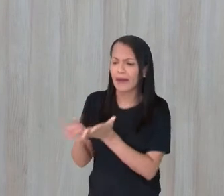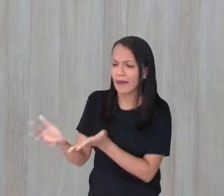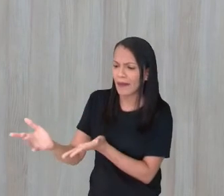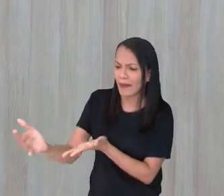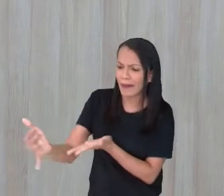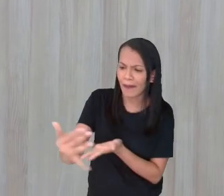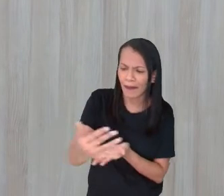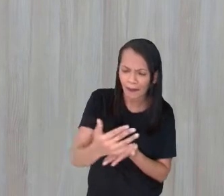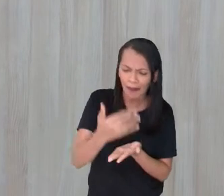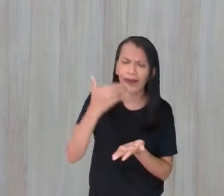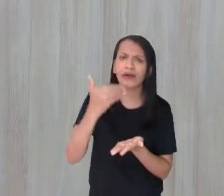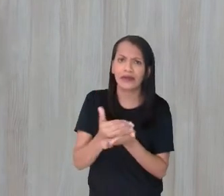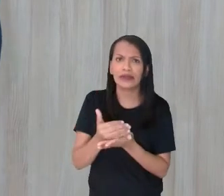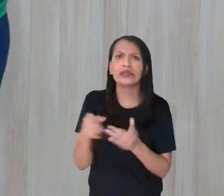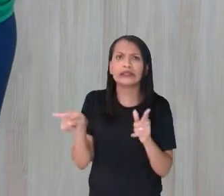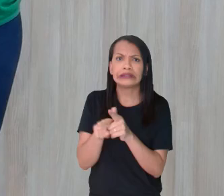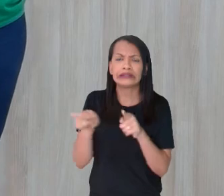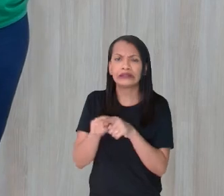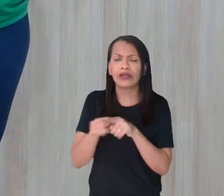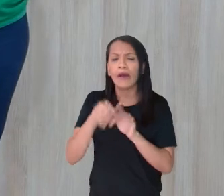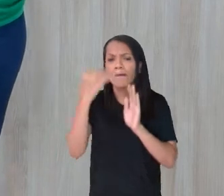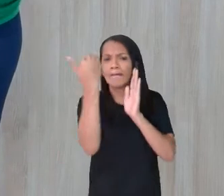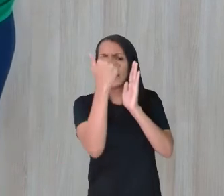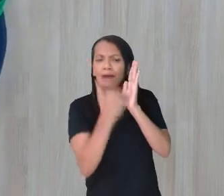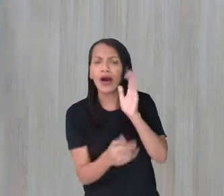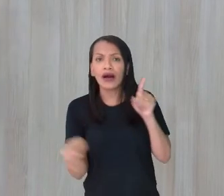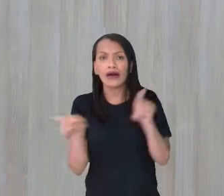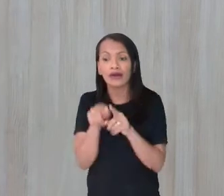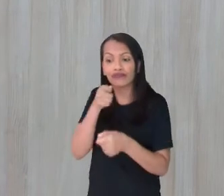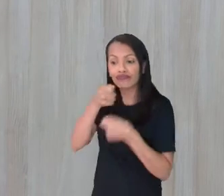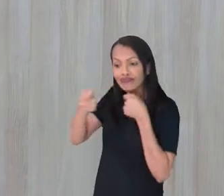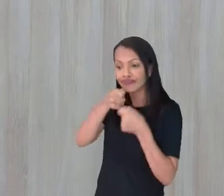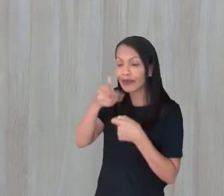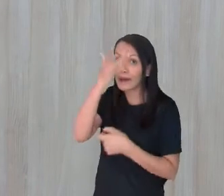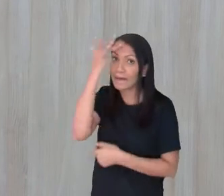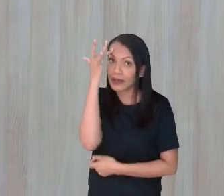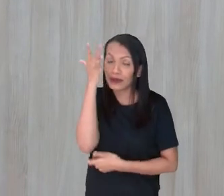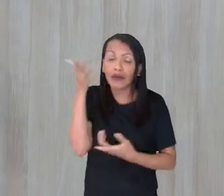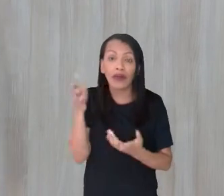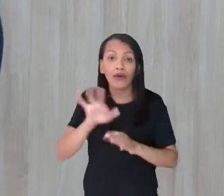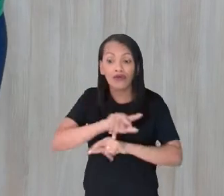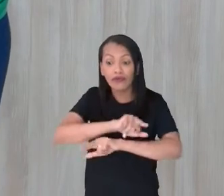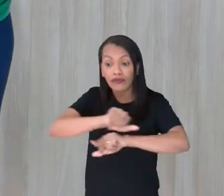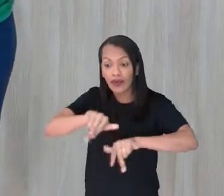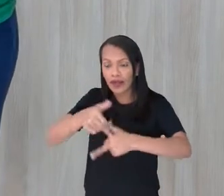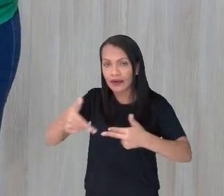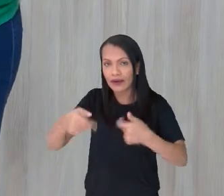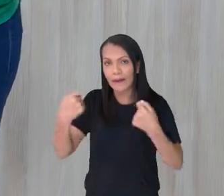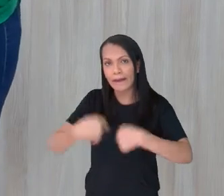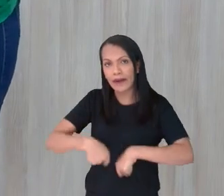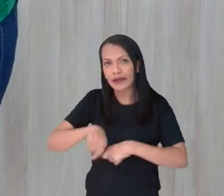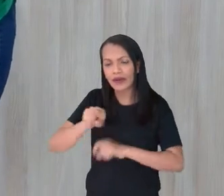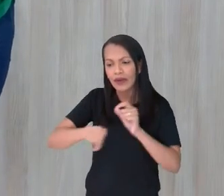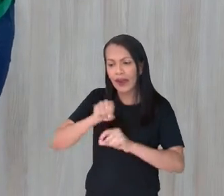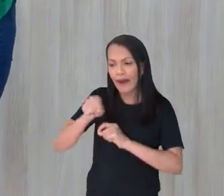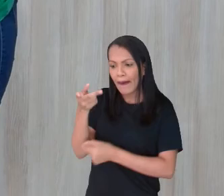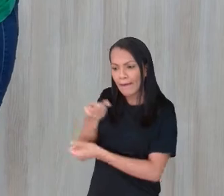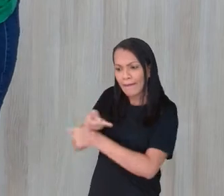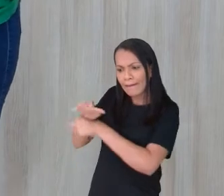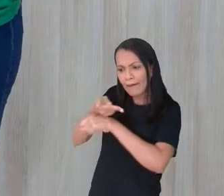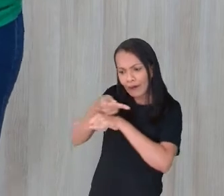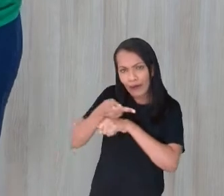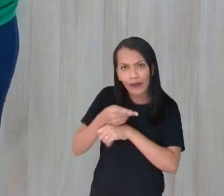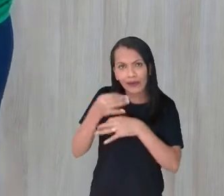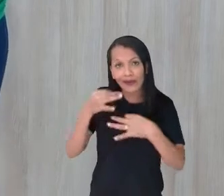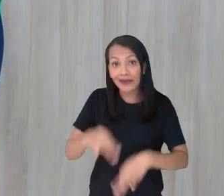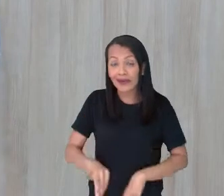com levantamentos, entrevistas. Então, são várias coisas que a gente precisa ir buscando, tá certo?